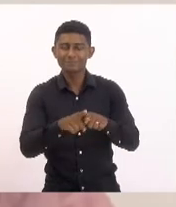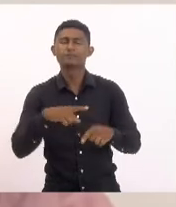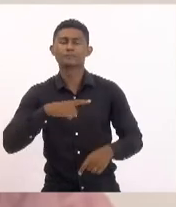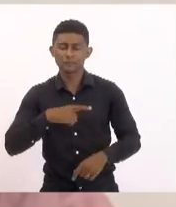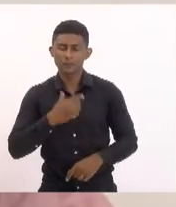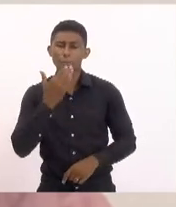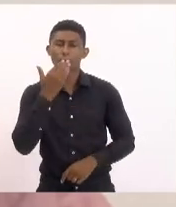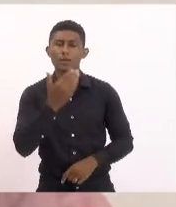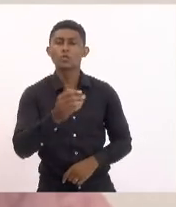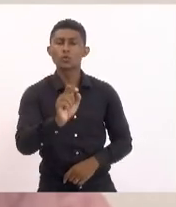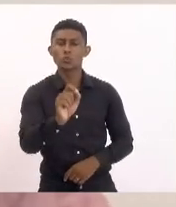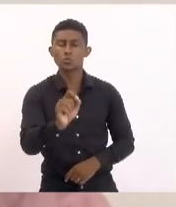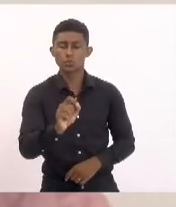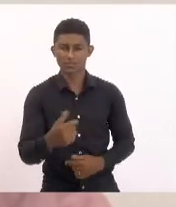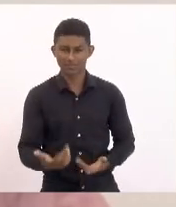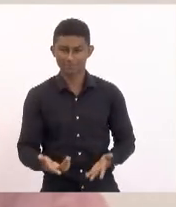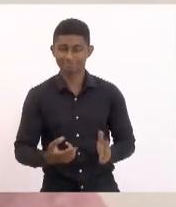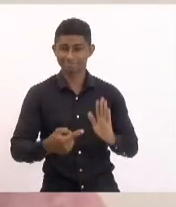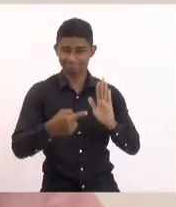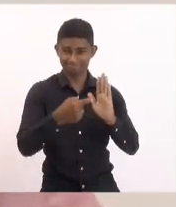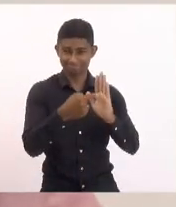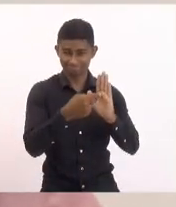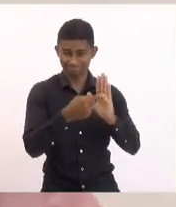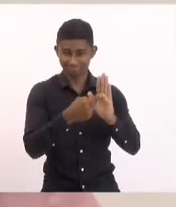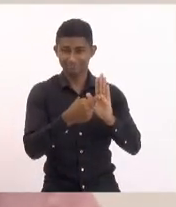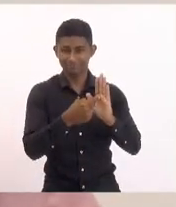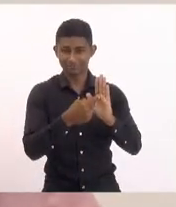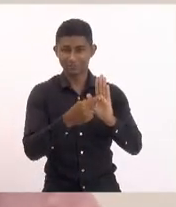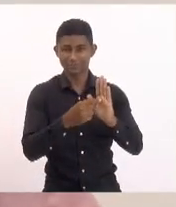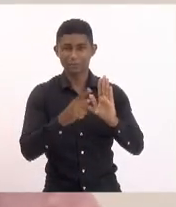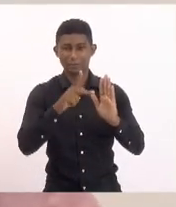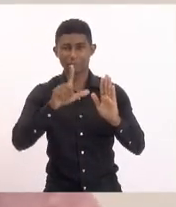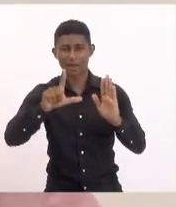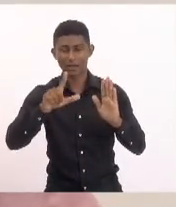requerimento de inclusão na ordem do dia dos PLs